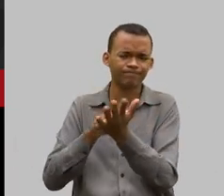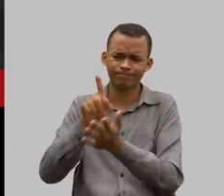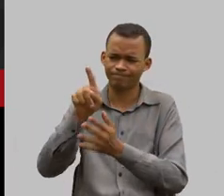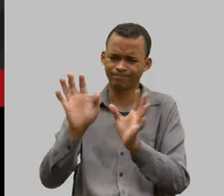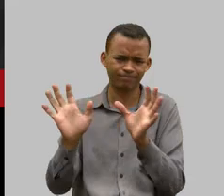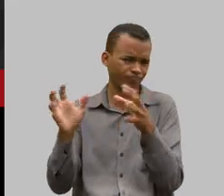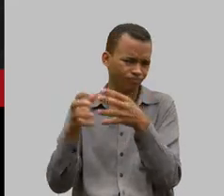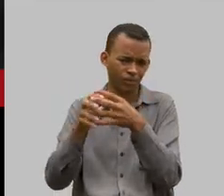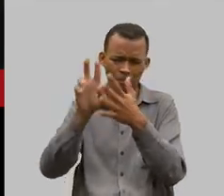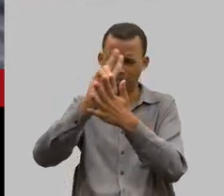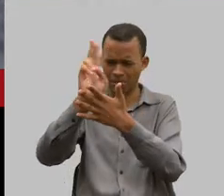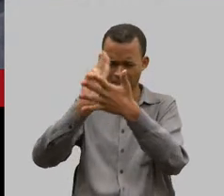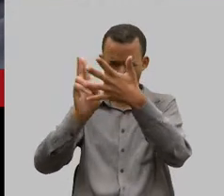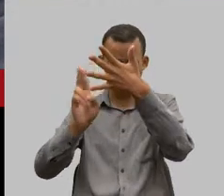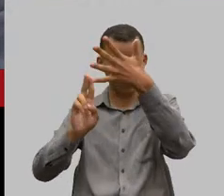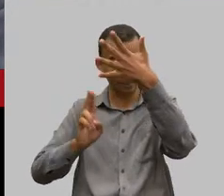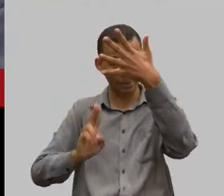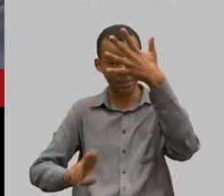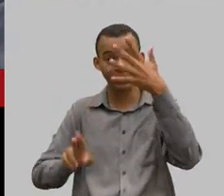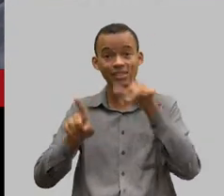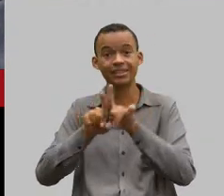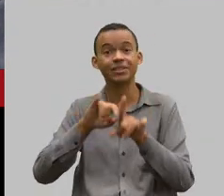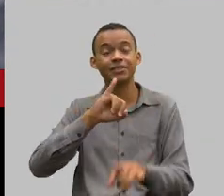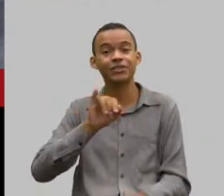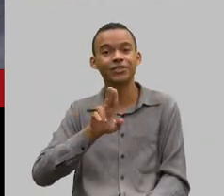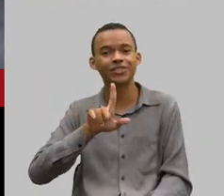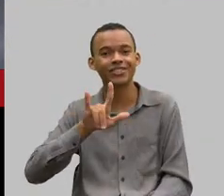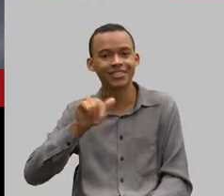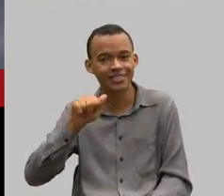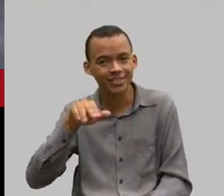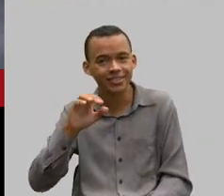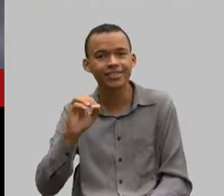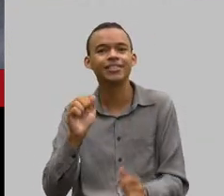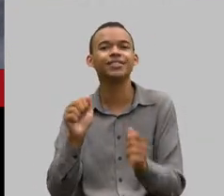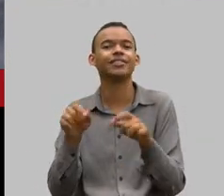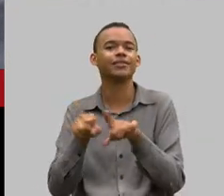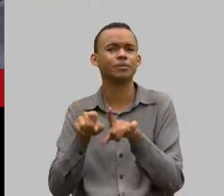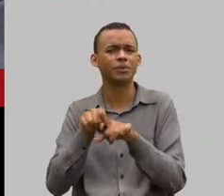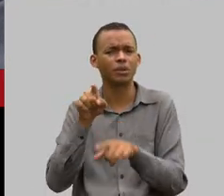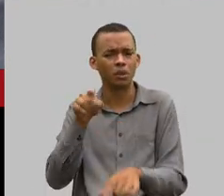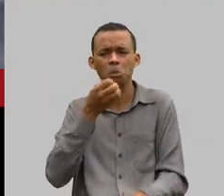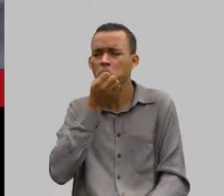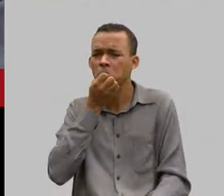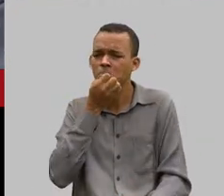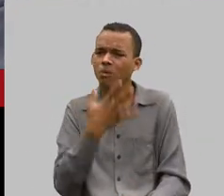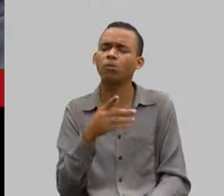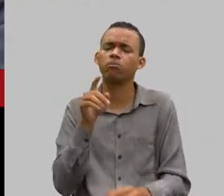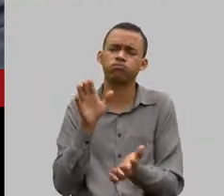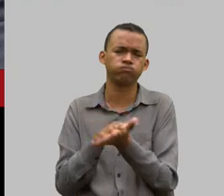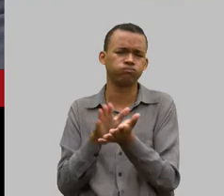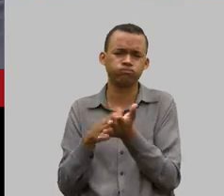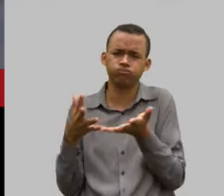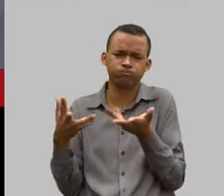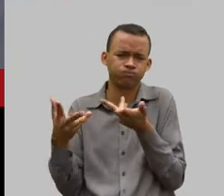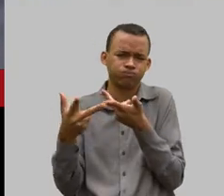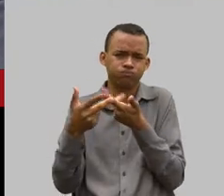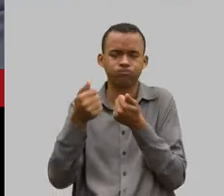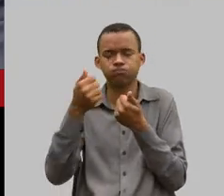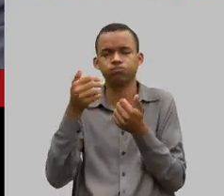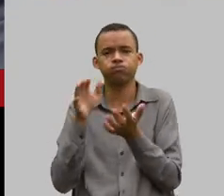Juliana Juliana que a gente tanto ench o saco para conseguir uma agenda com você é uma menina formidável Então parabéns pelo seu trabalho